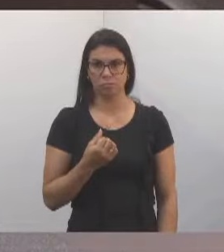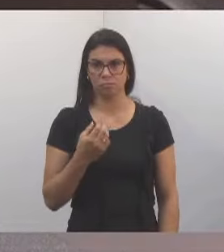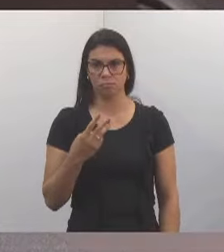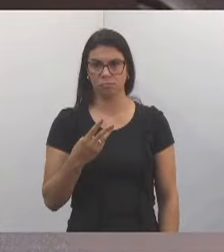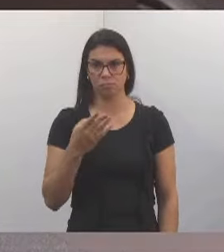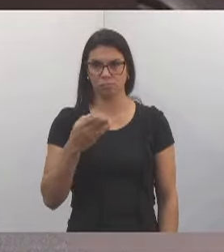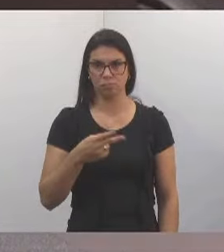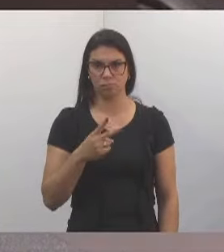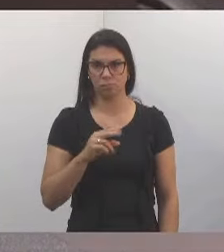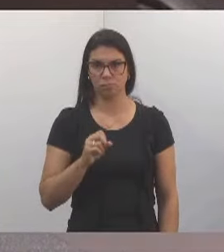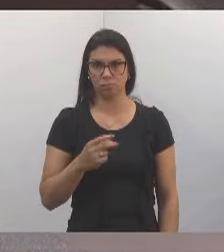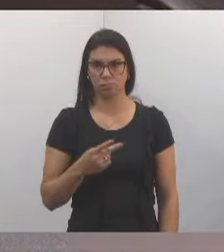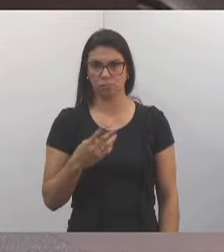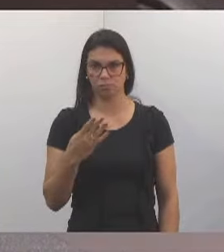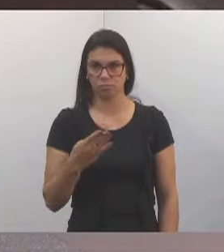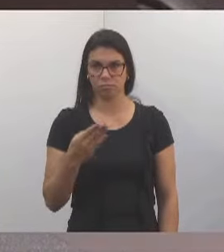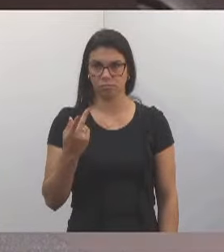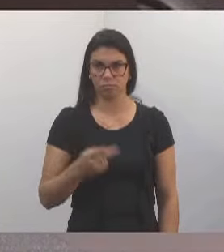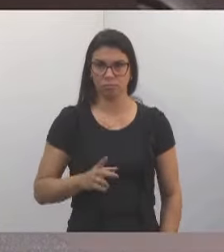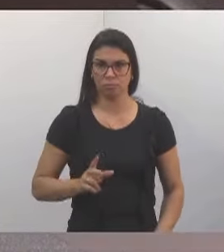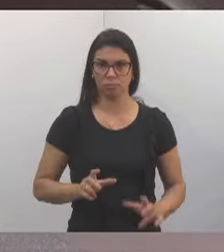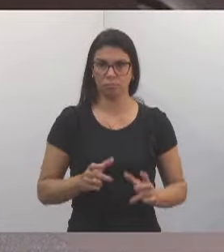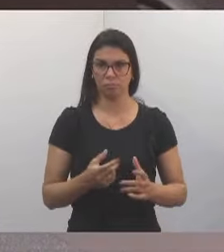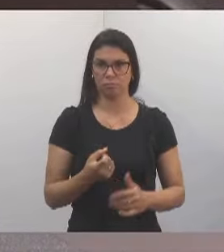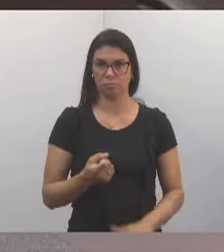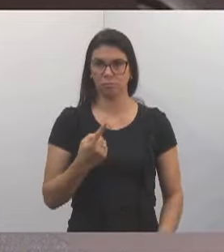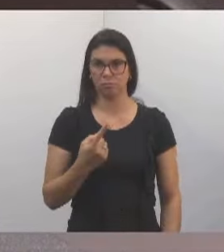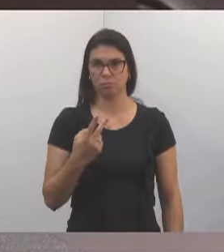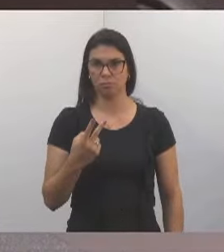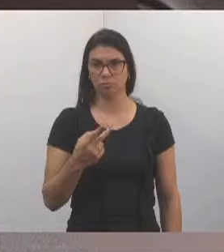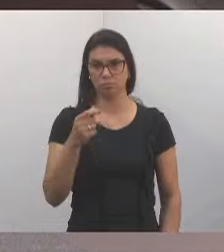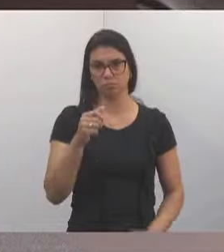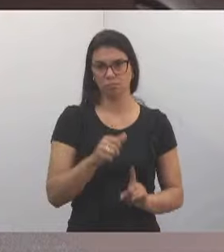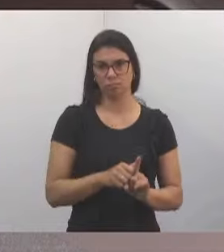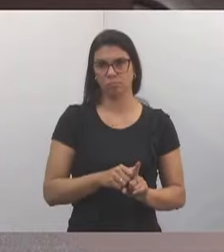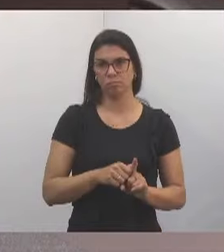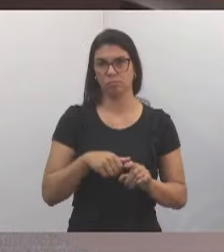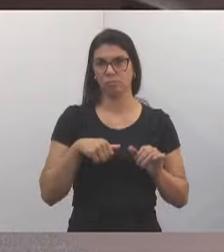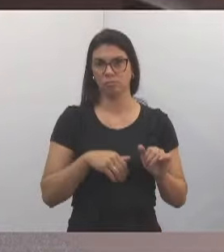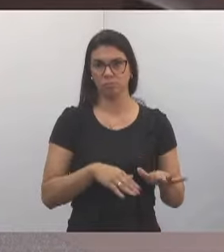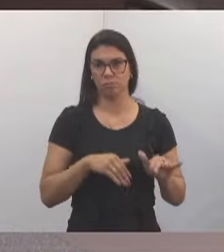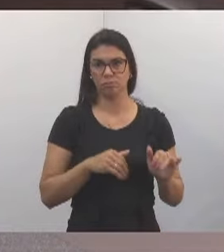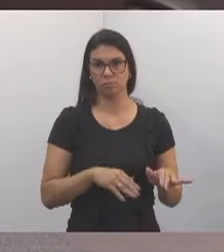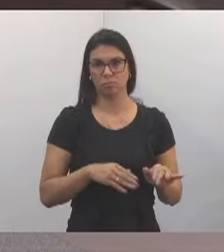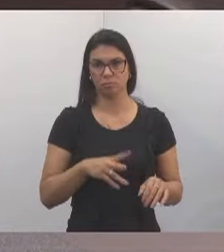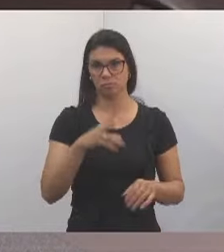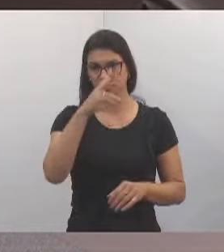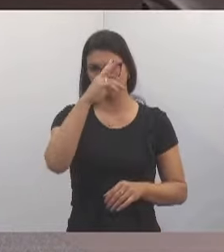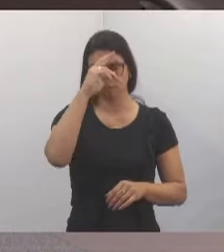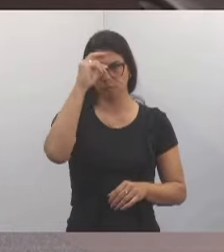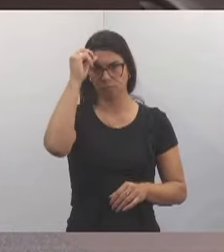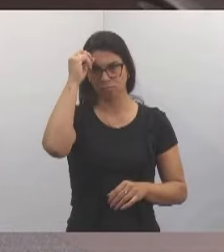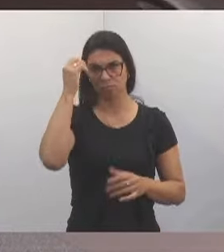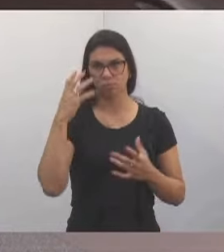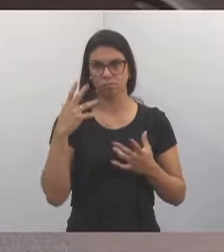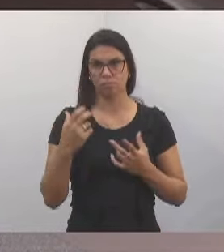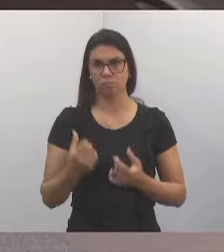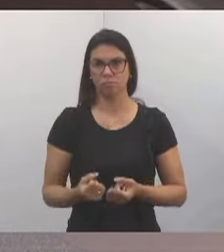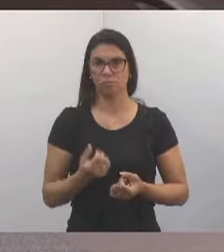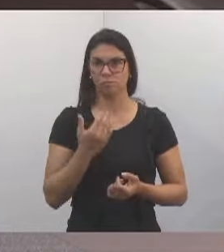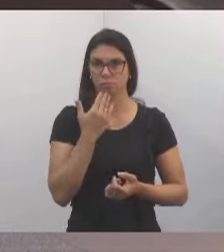363/2024 dessa Casa Legislativa, adotada em 12 de setembro de 2024, recebido nessa Prefeitura no dia 13 de setembro de 2024, referente ao